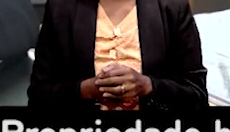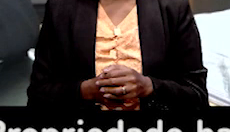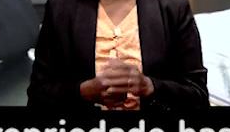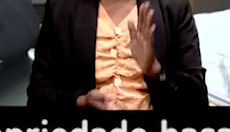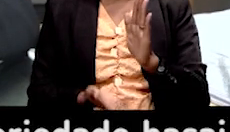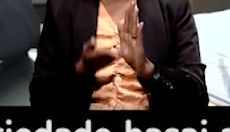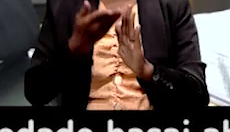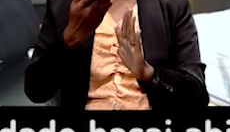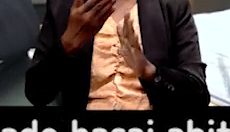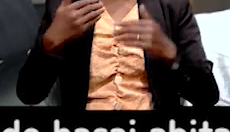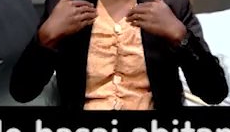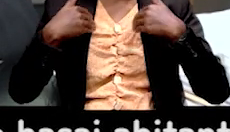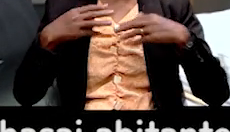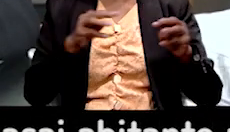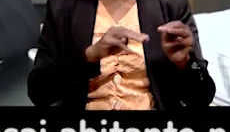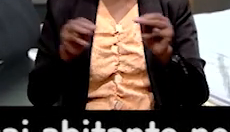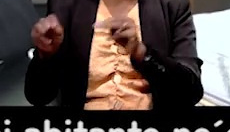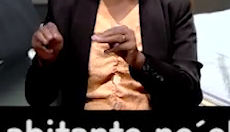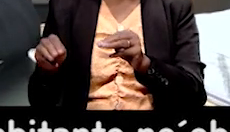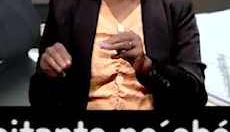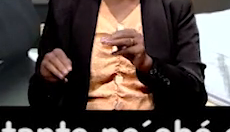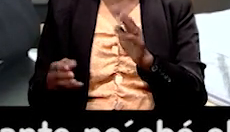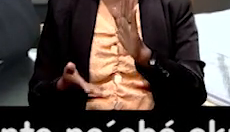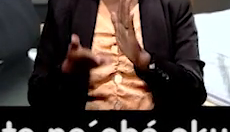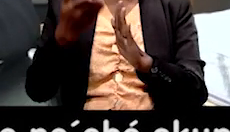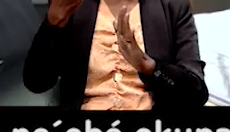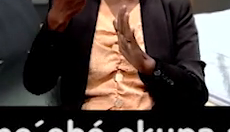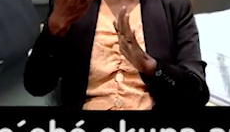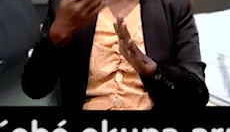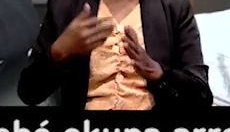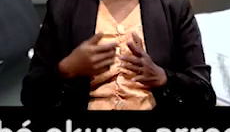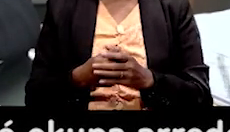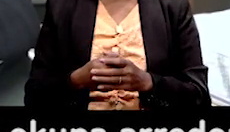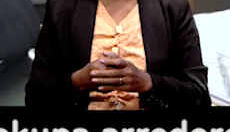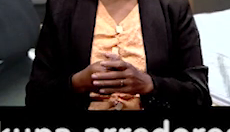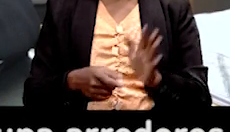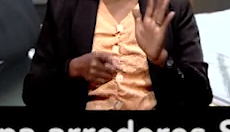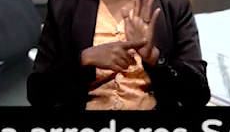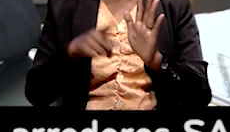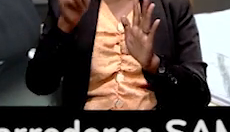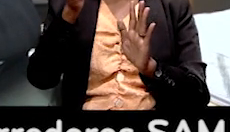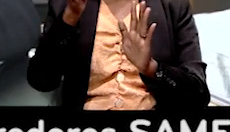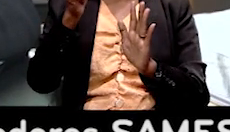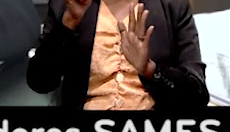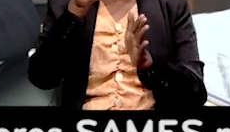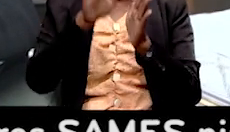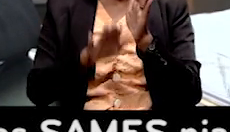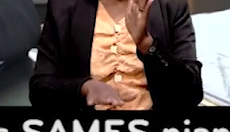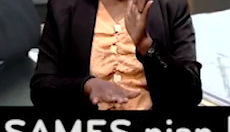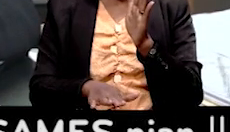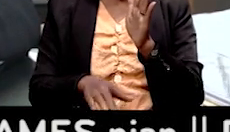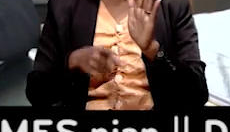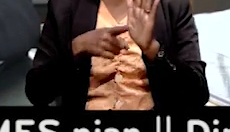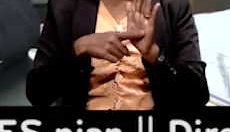iha mudansa signifikante dalam rumah saya tiap min senulu e beletun ba min